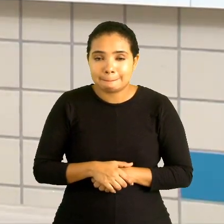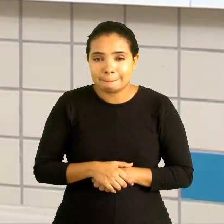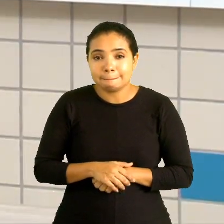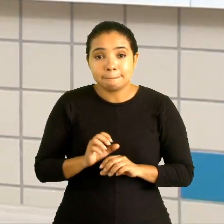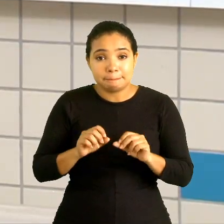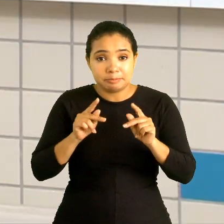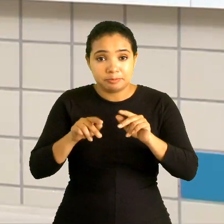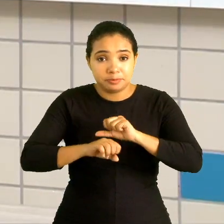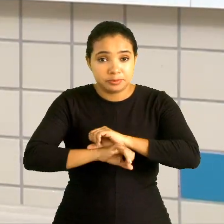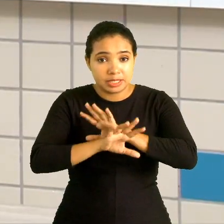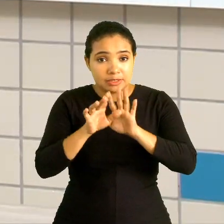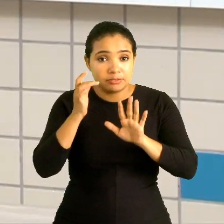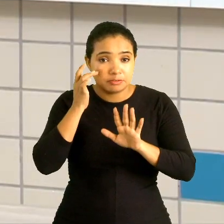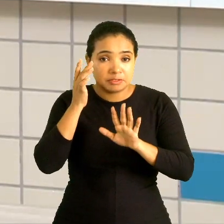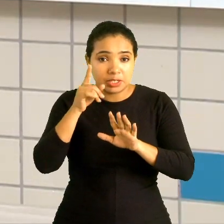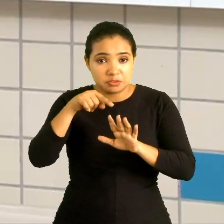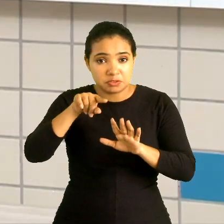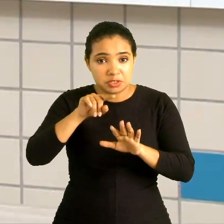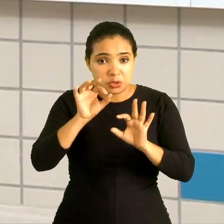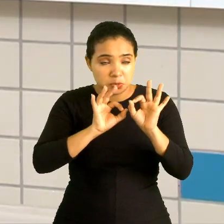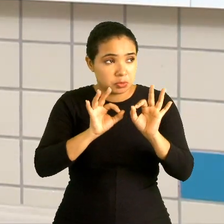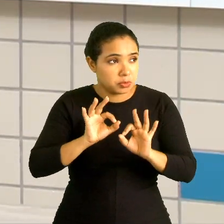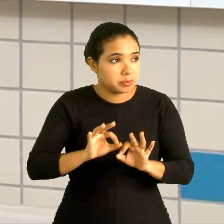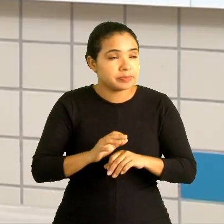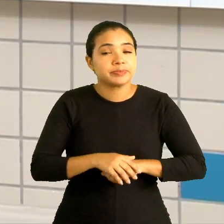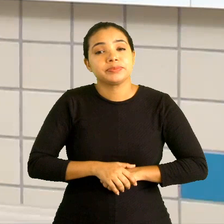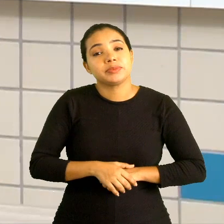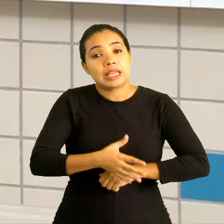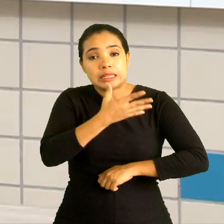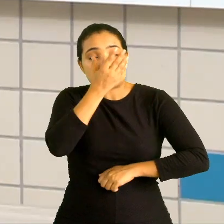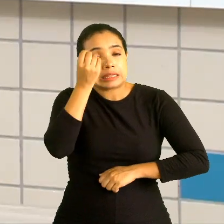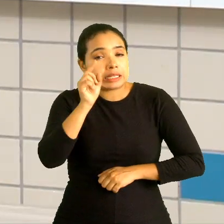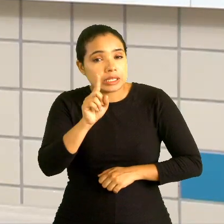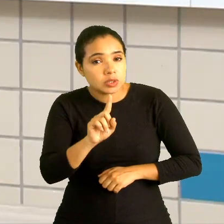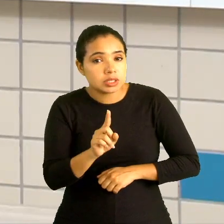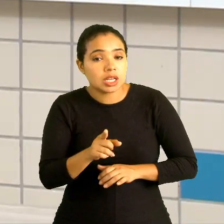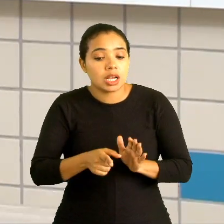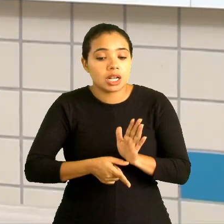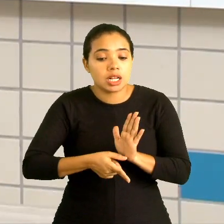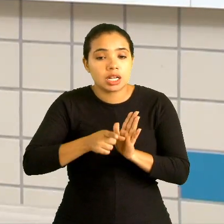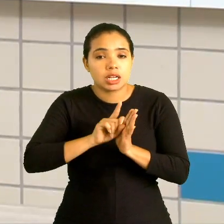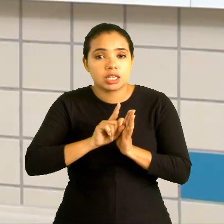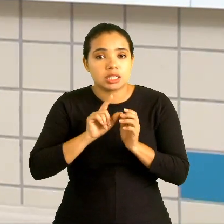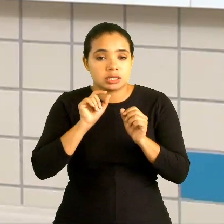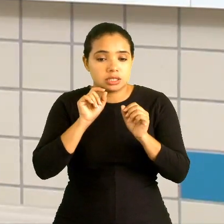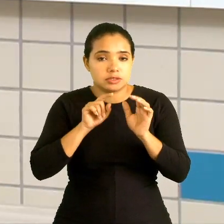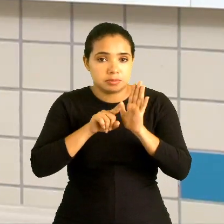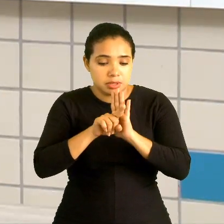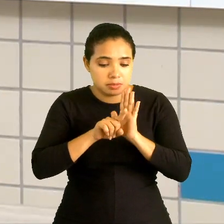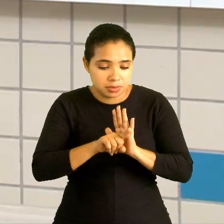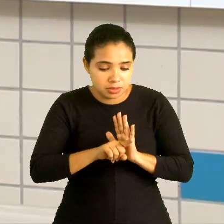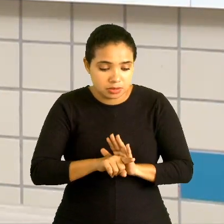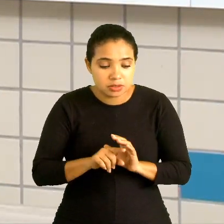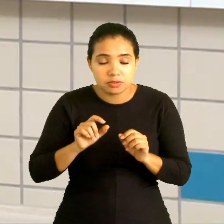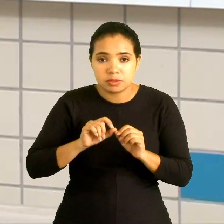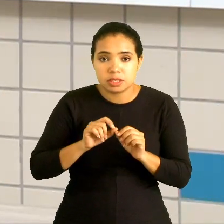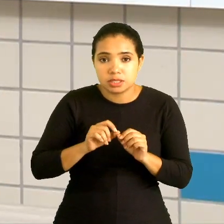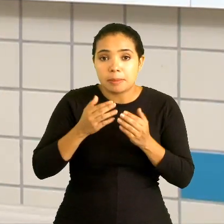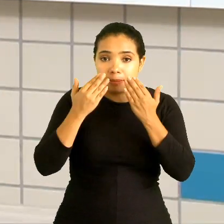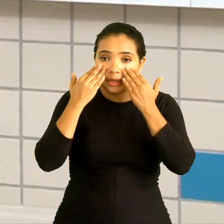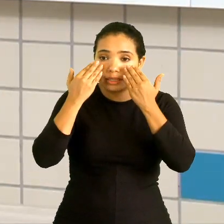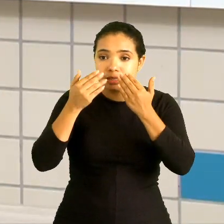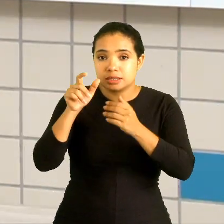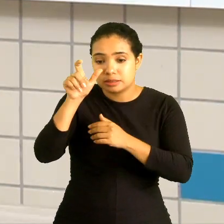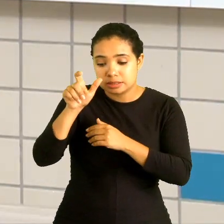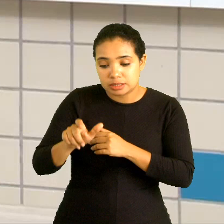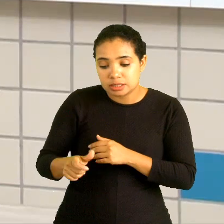Ok? Ficou mais fácil com esse roteiro? Não se esqueçam de, antes de fazer as perguntas, fazer a